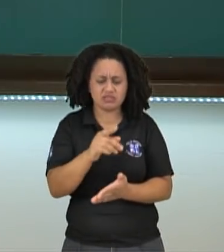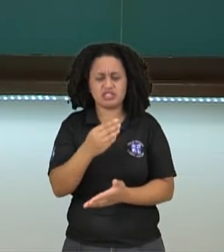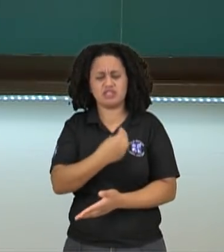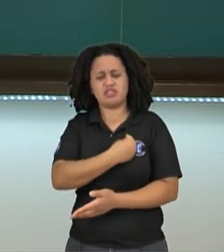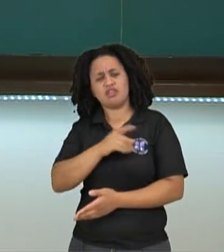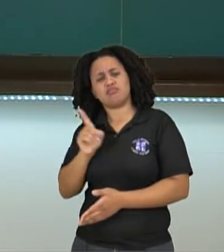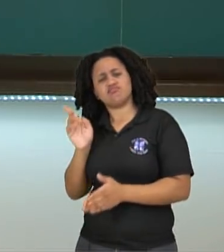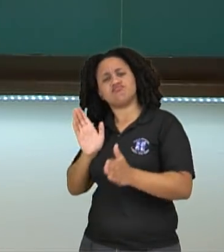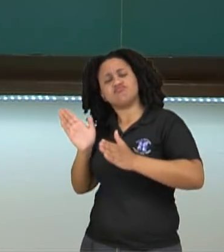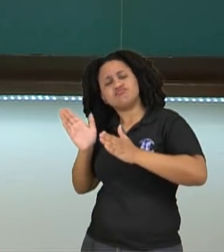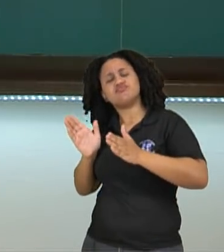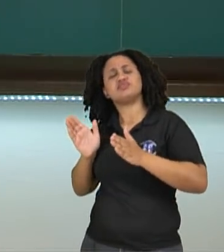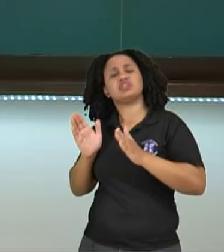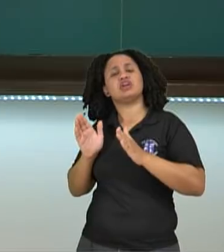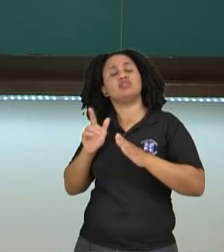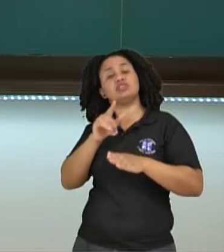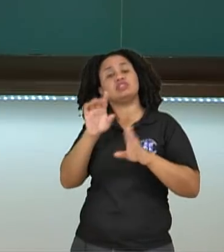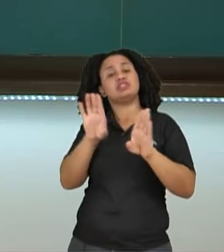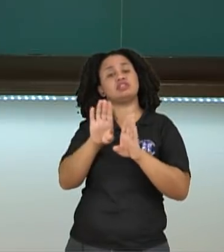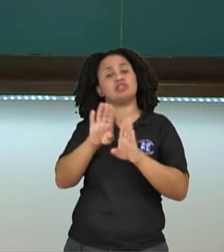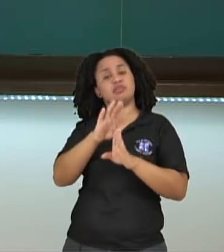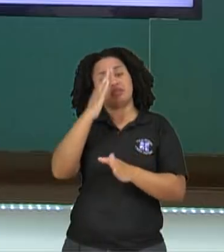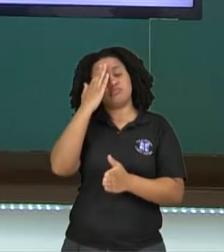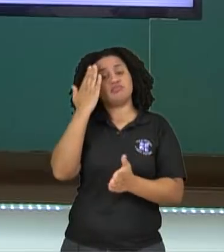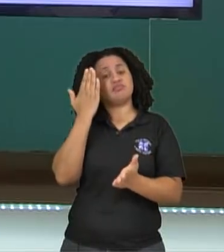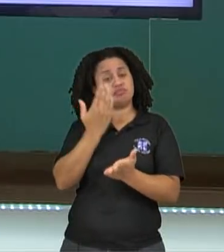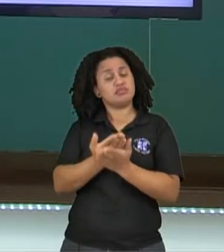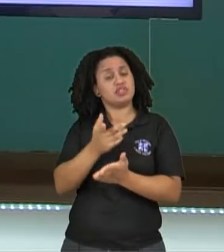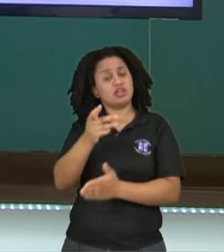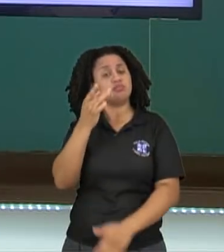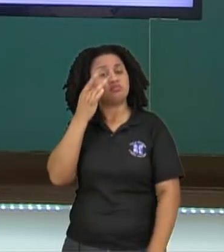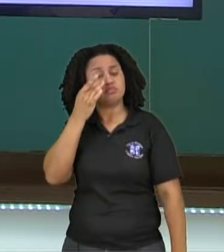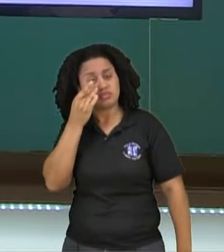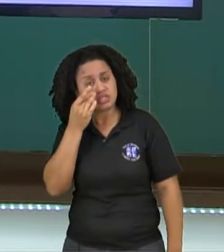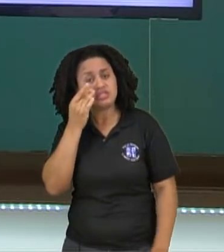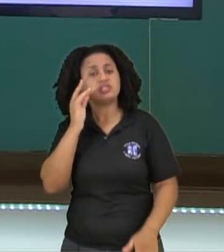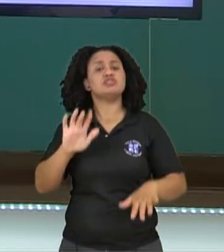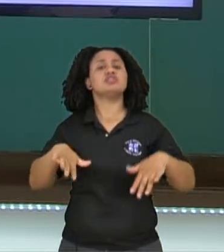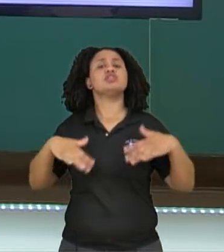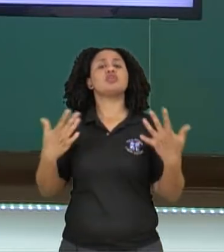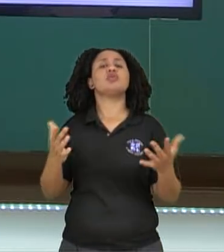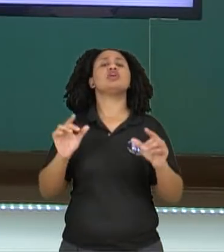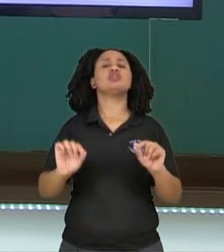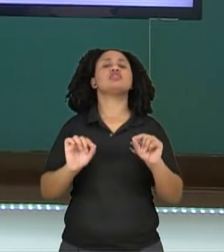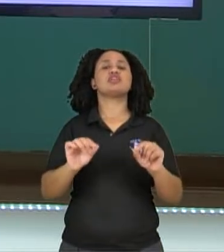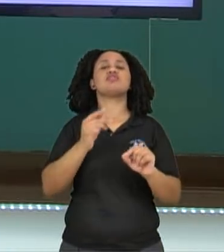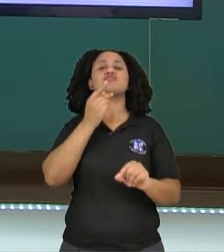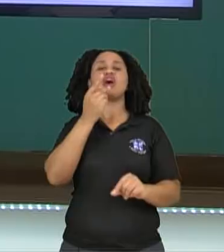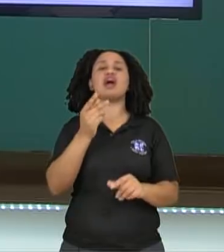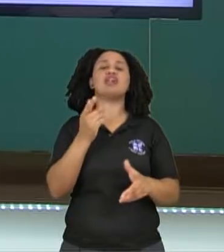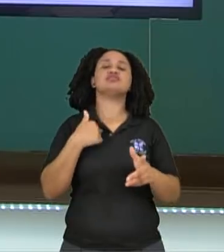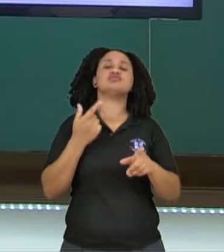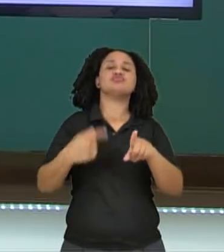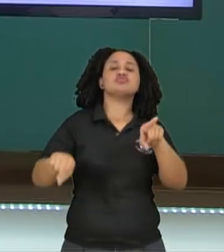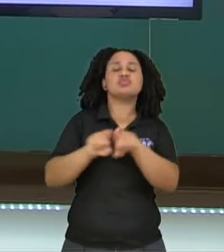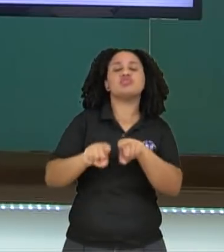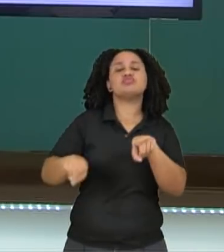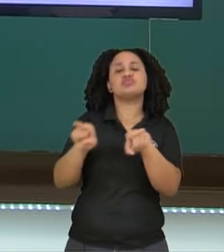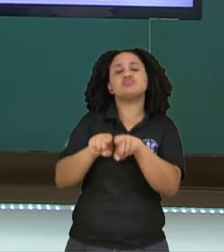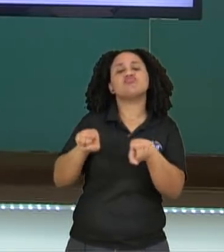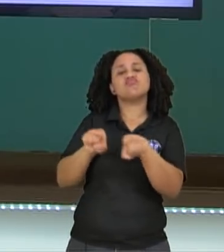época. Você também acredita que estava lá presente quando você reproduz, você fala, repete aquela